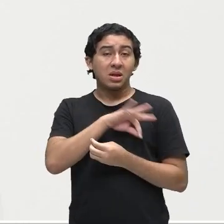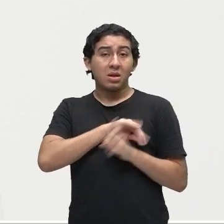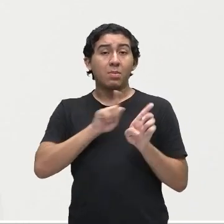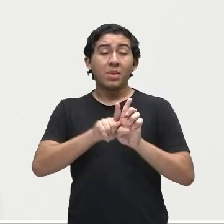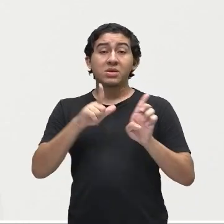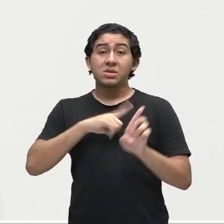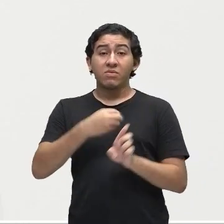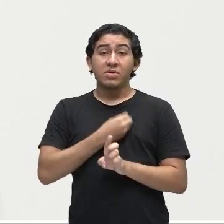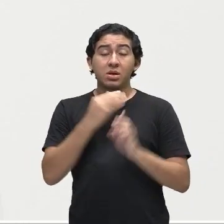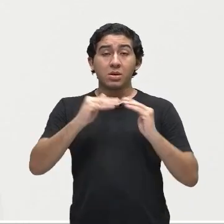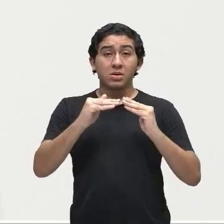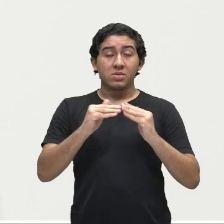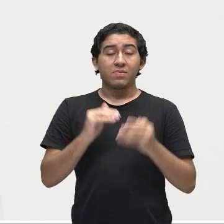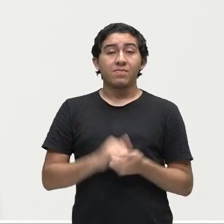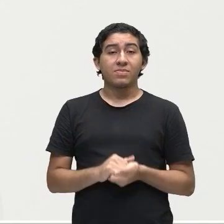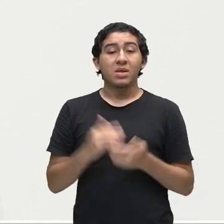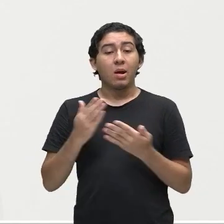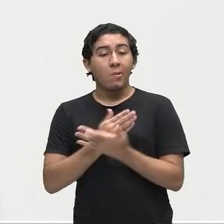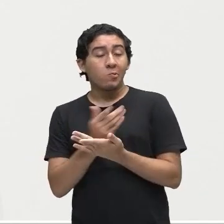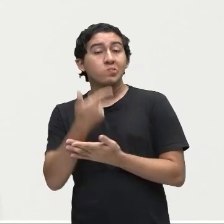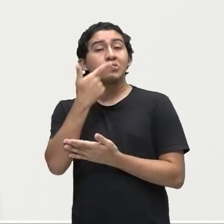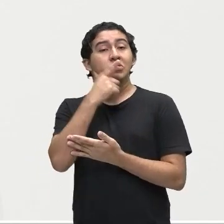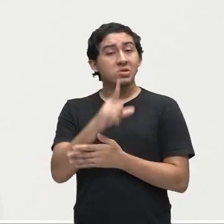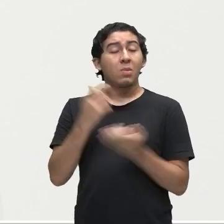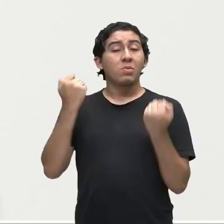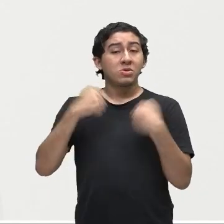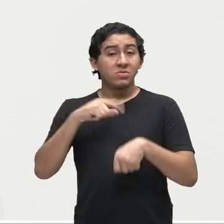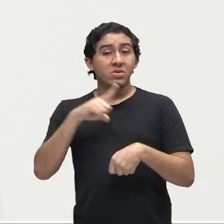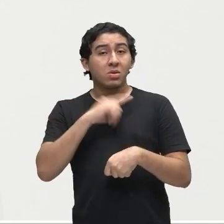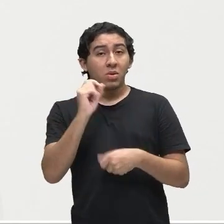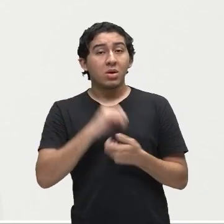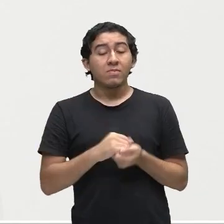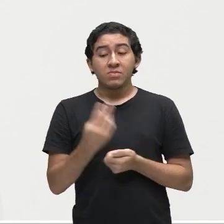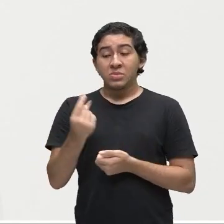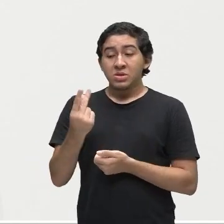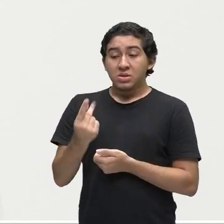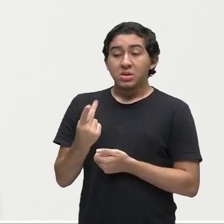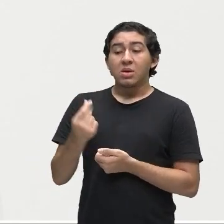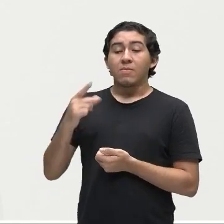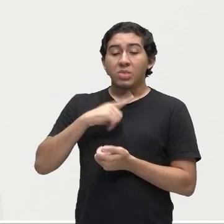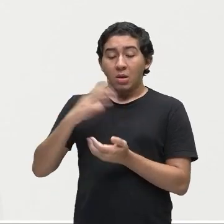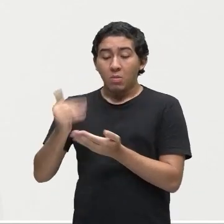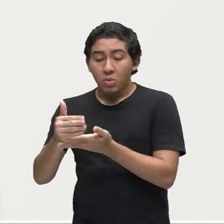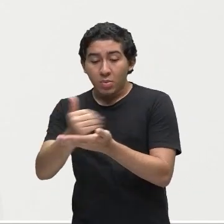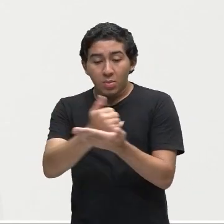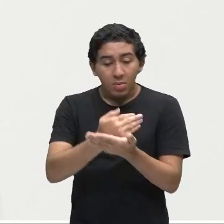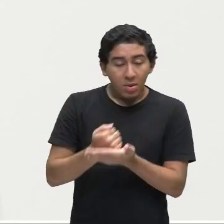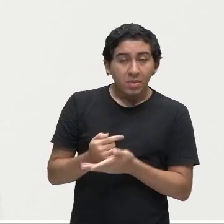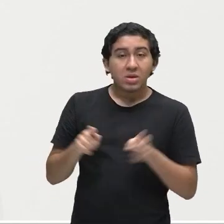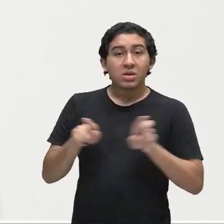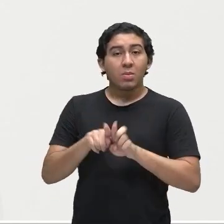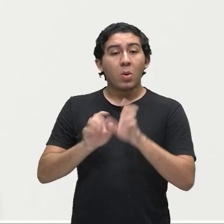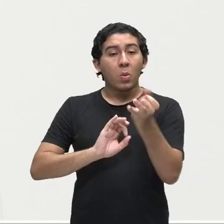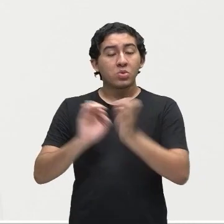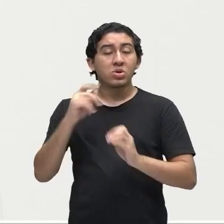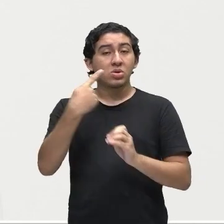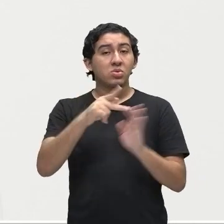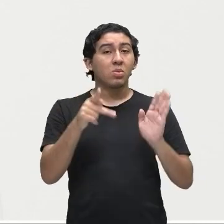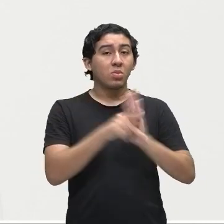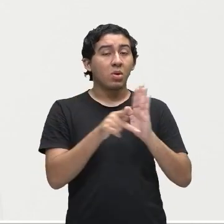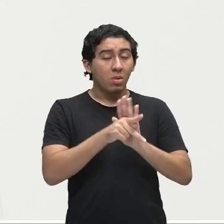Alguns acabavam conseguindo aí com o tempo juntar dinheiro e organizar a sua própria oficina, tornando-se